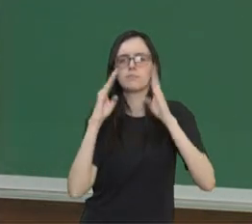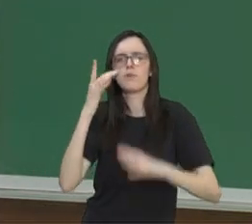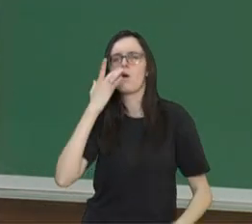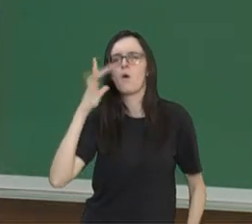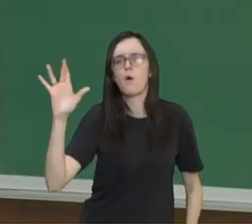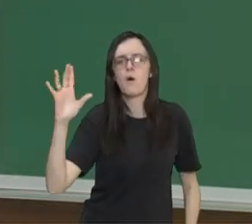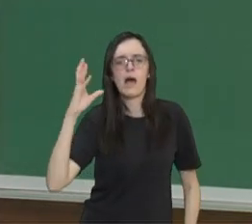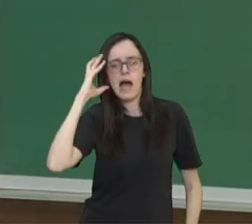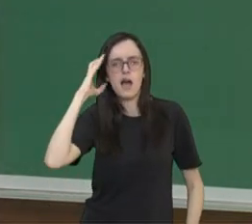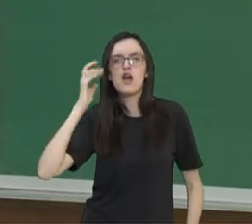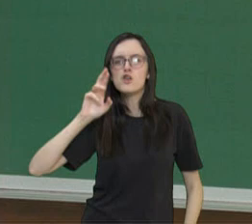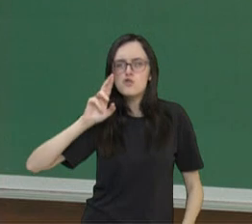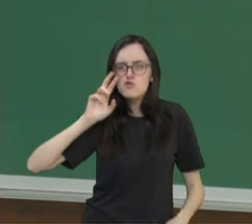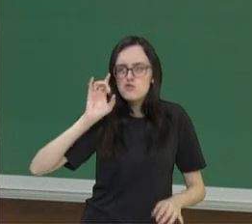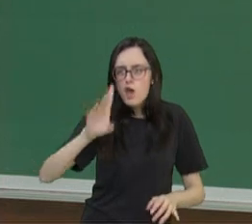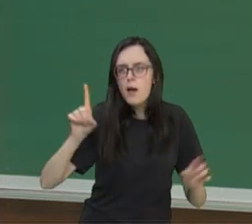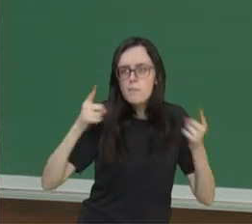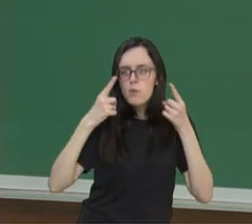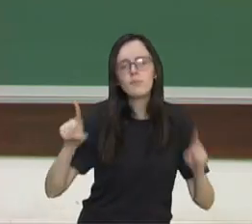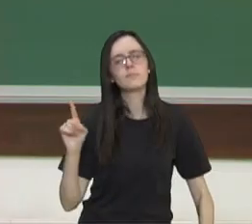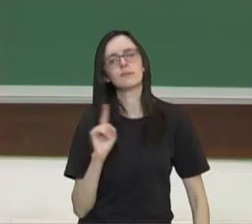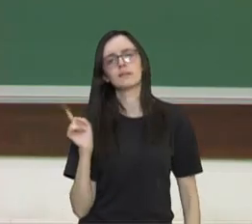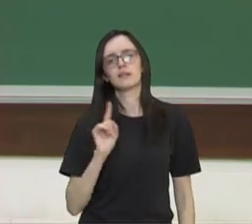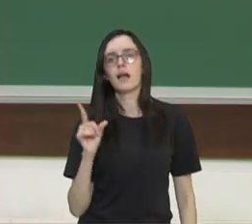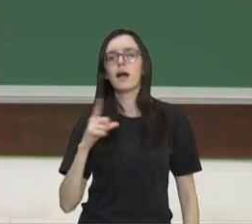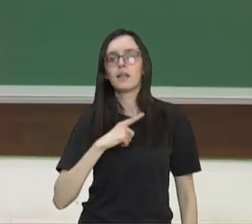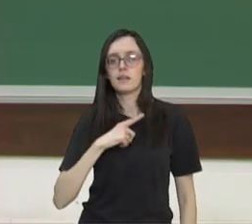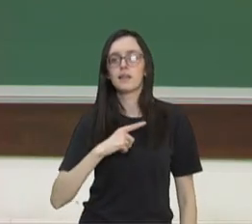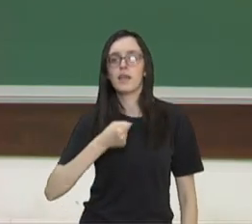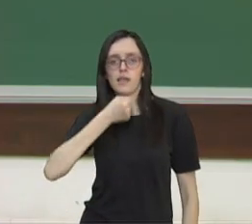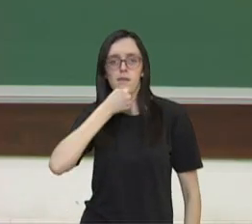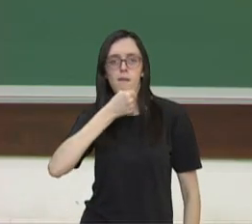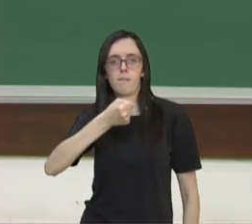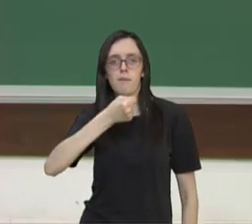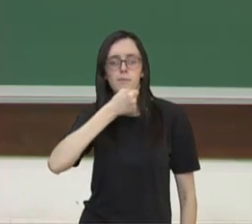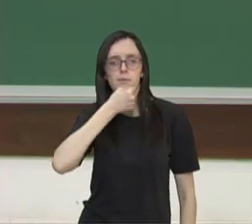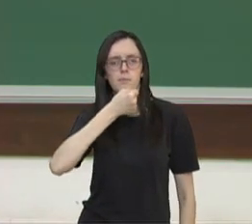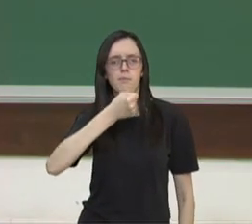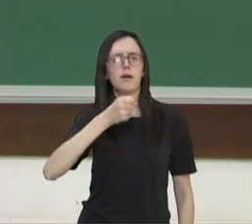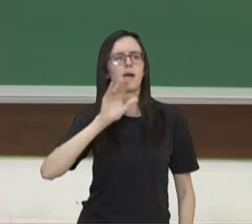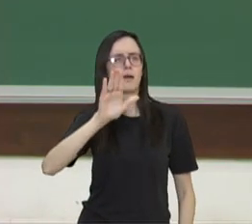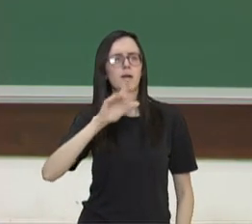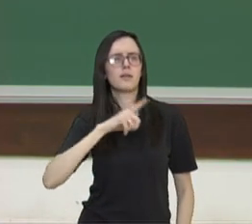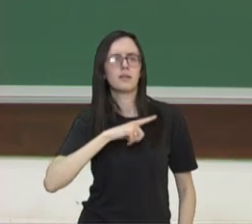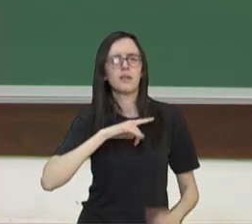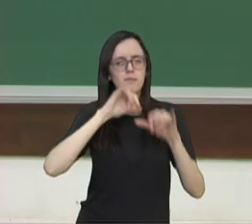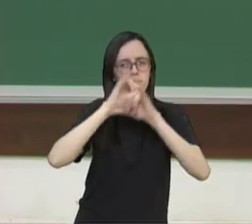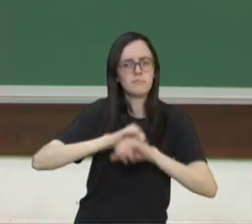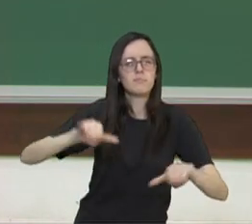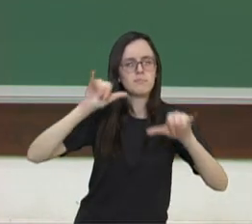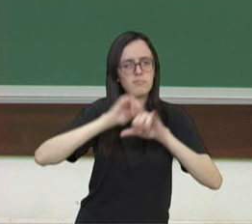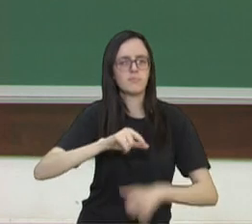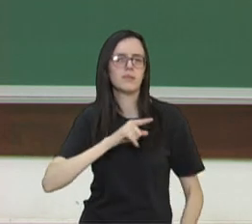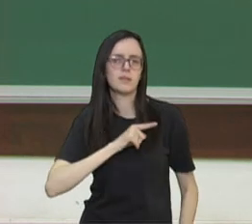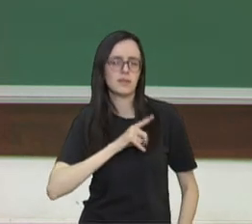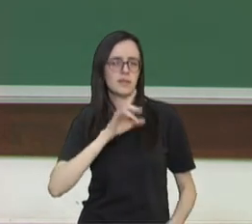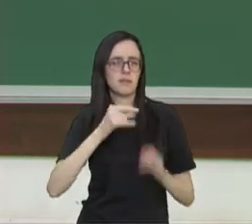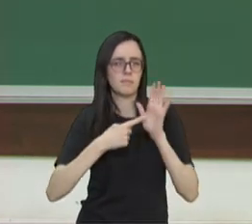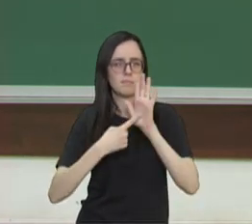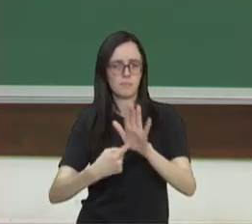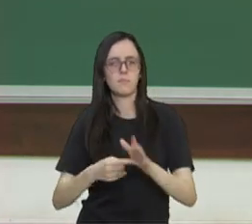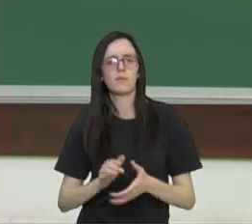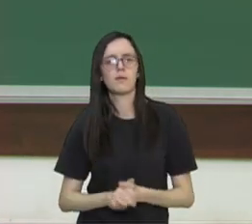não é só música. Havia também o Repórter Esso. Como diz o slogan que está entre aspas aí para você,